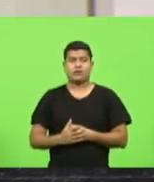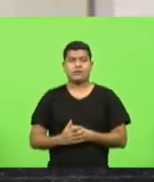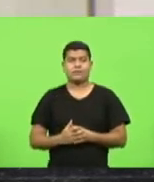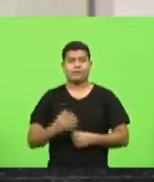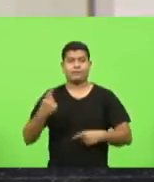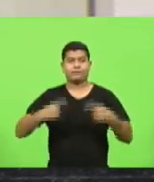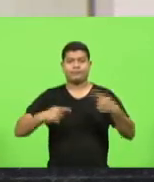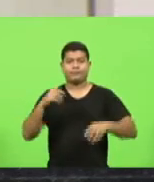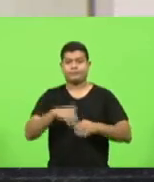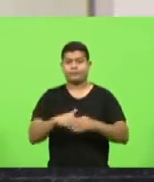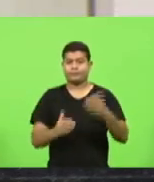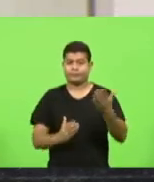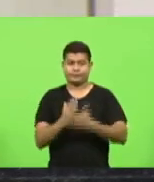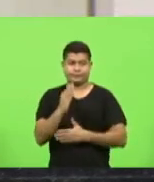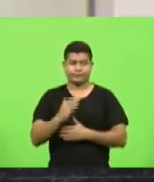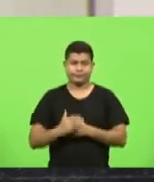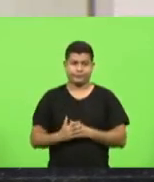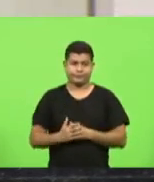aprovado